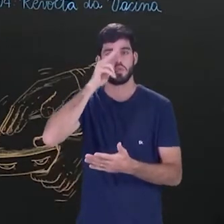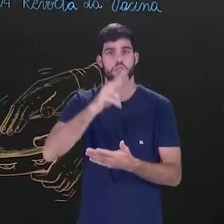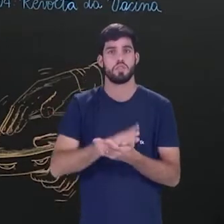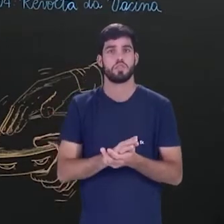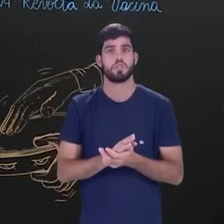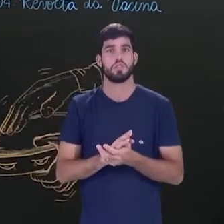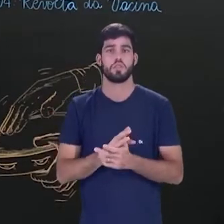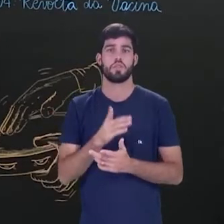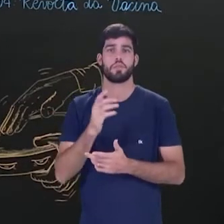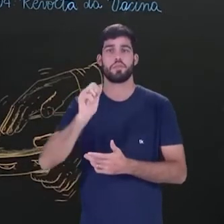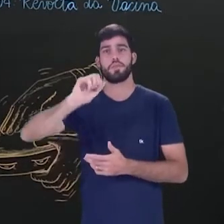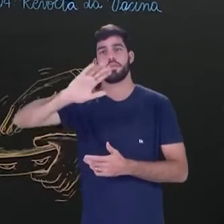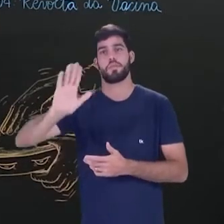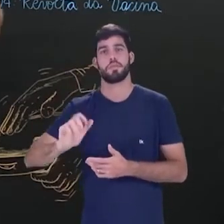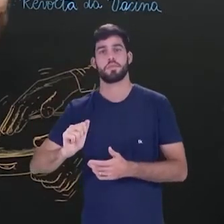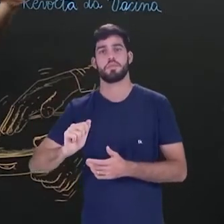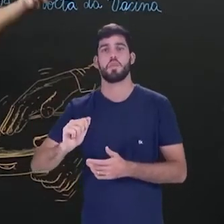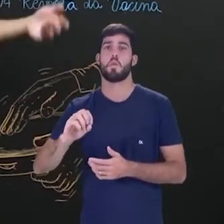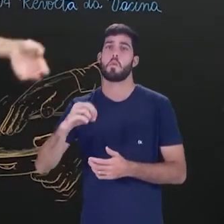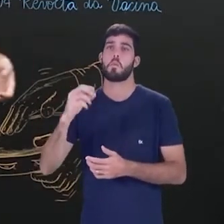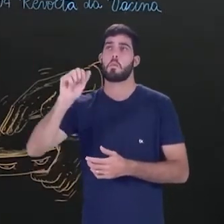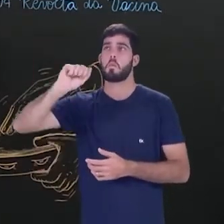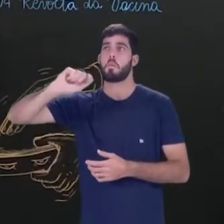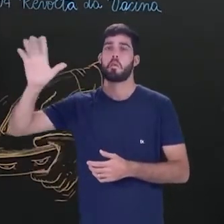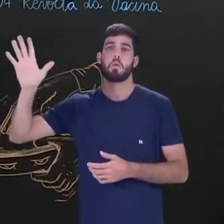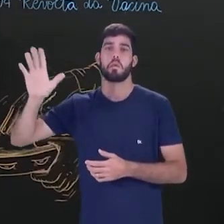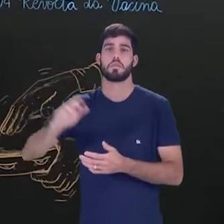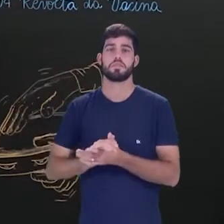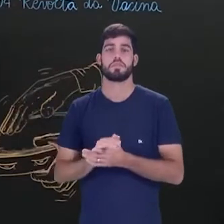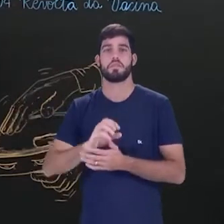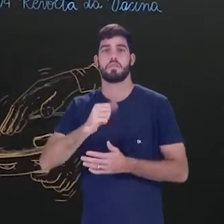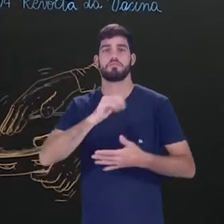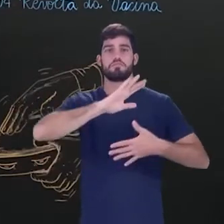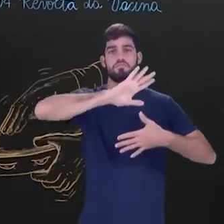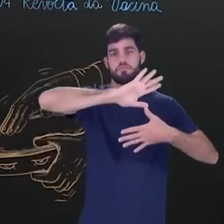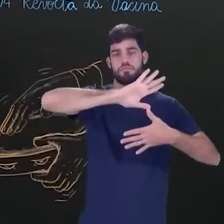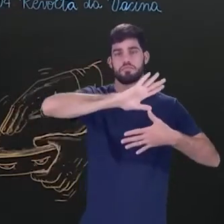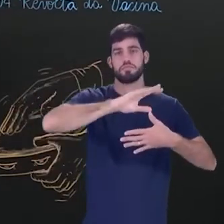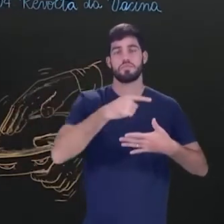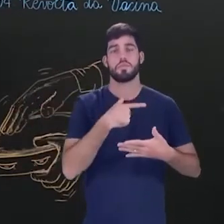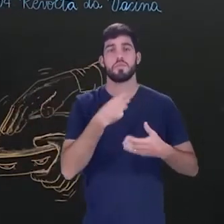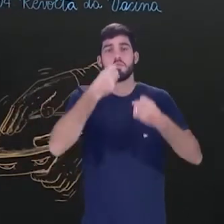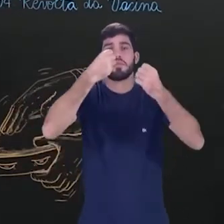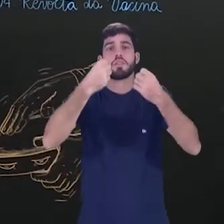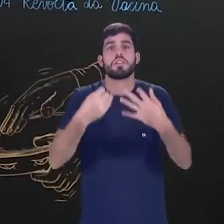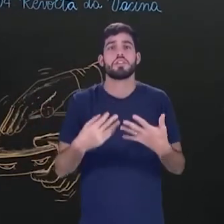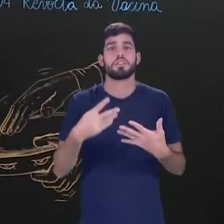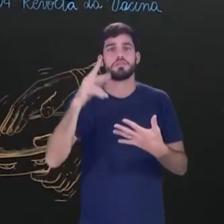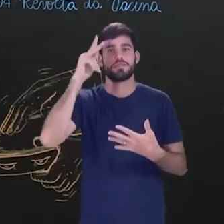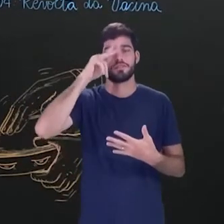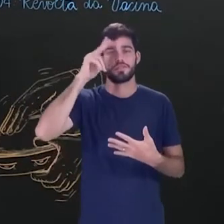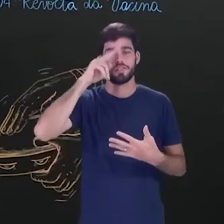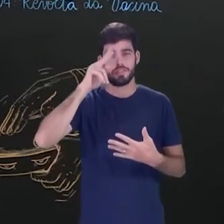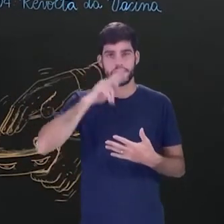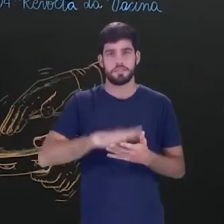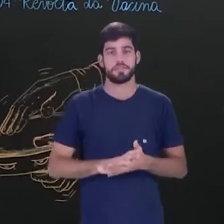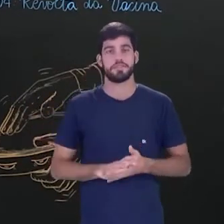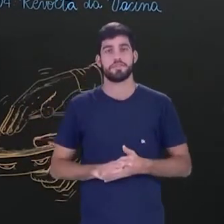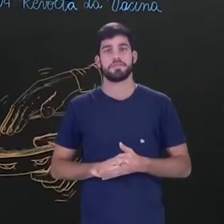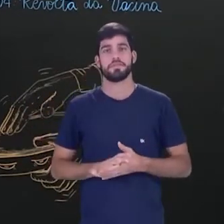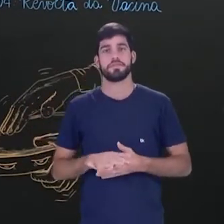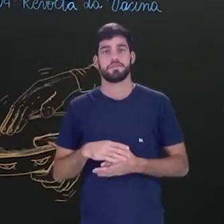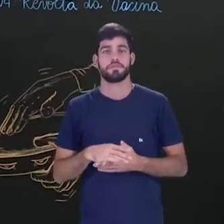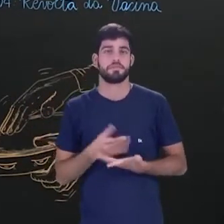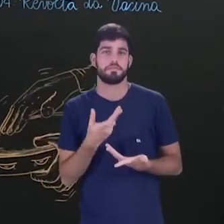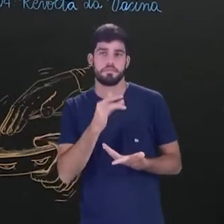continente africano, ou na Ásia, ou na América Latina, ele tem uma explicação histórica. Ele tem uma explicação